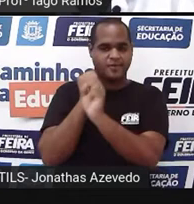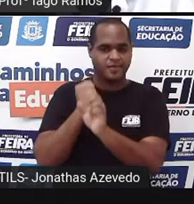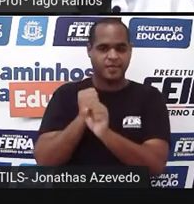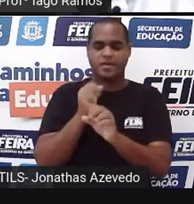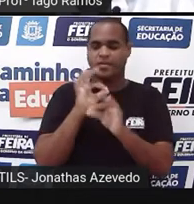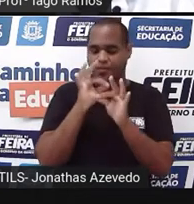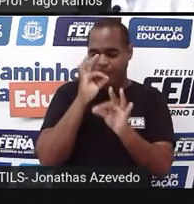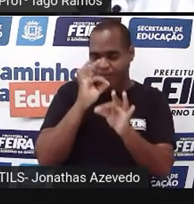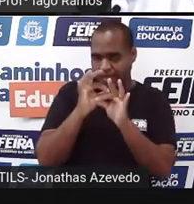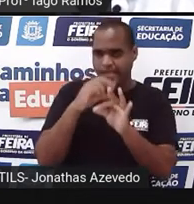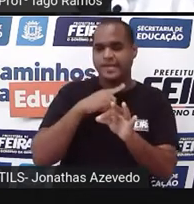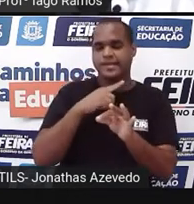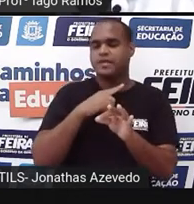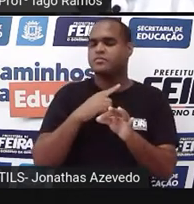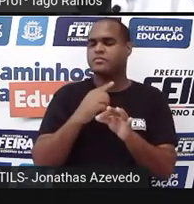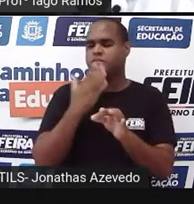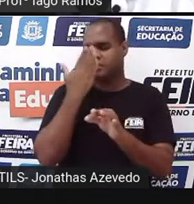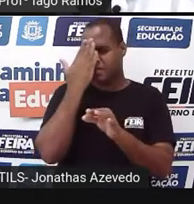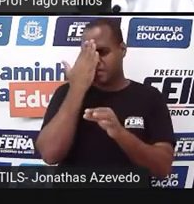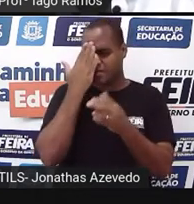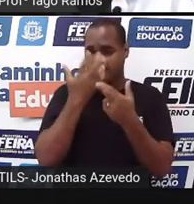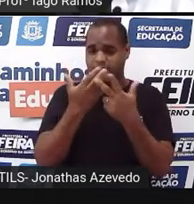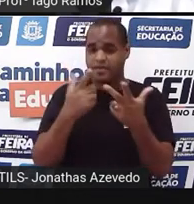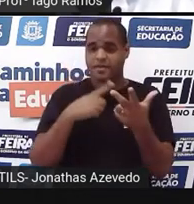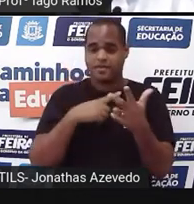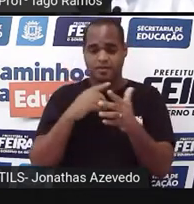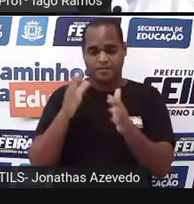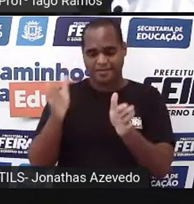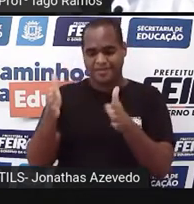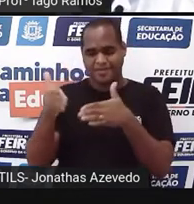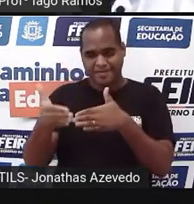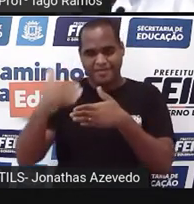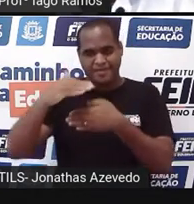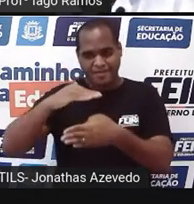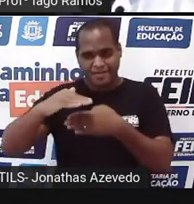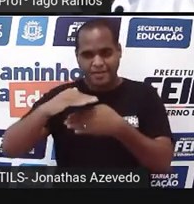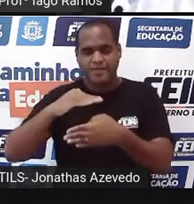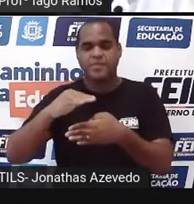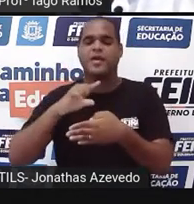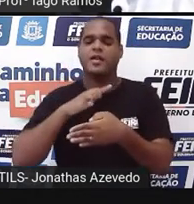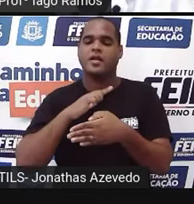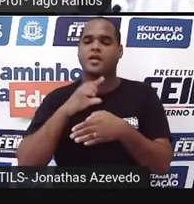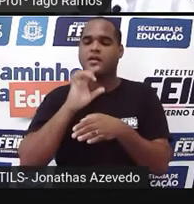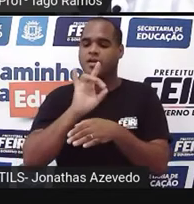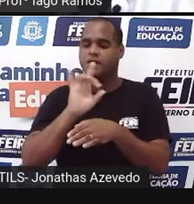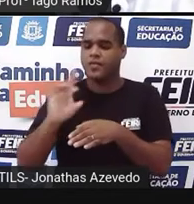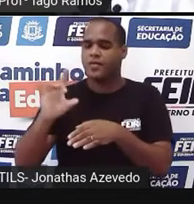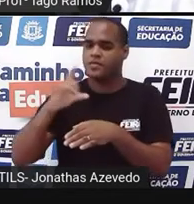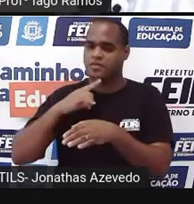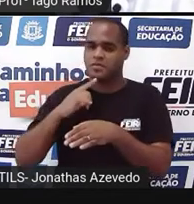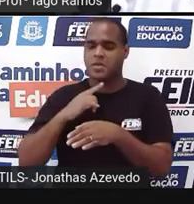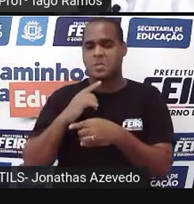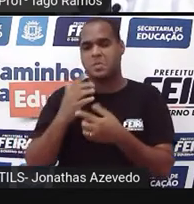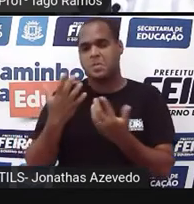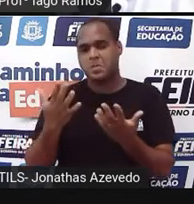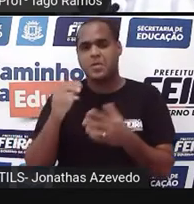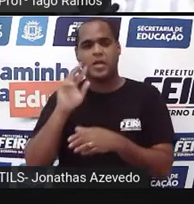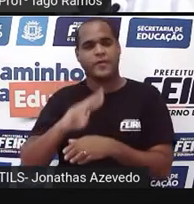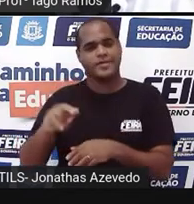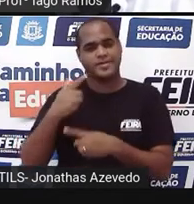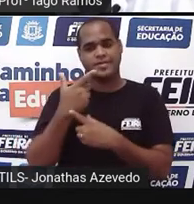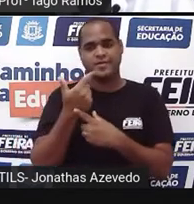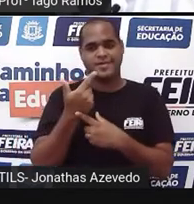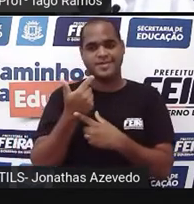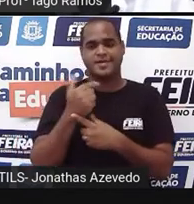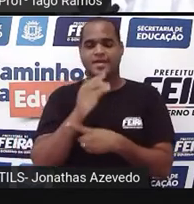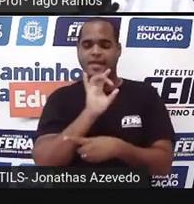de Canudos eu sei que para fazer o cubo em cada cubo eu levo né Eu uso